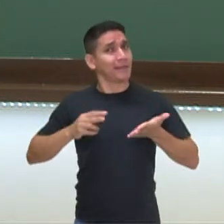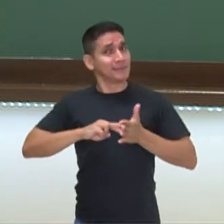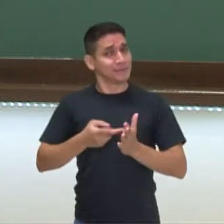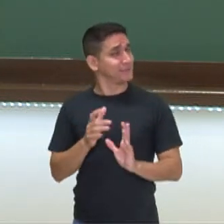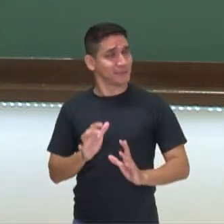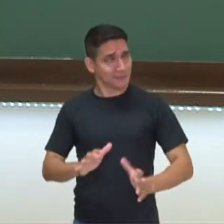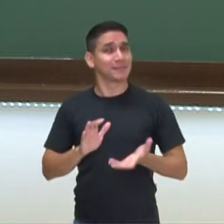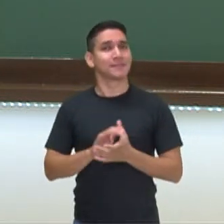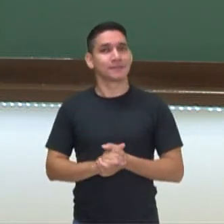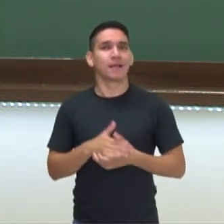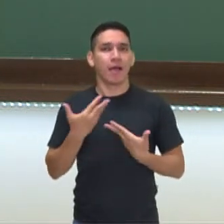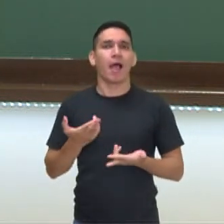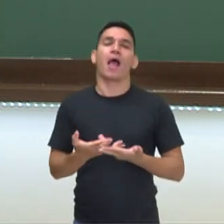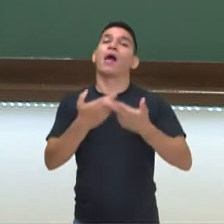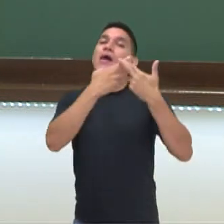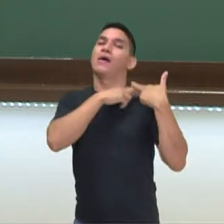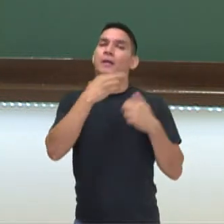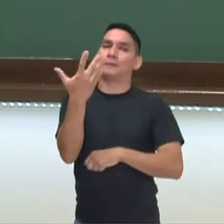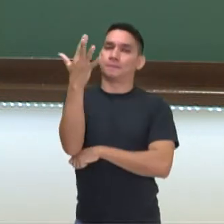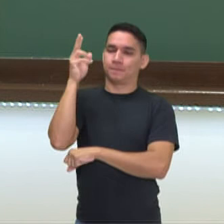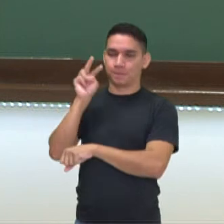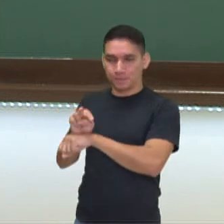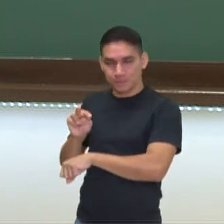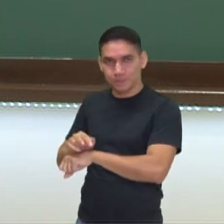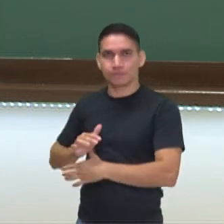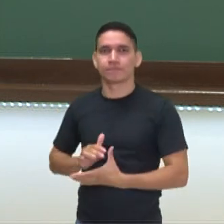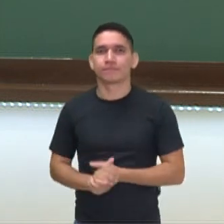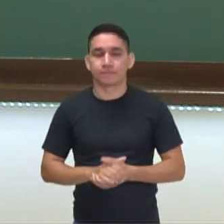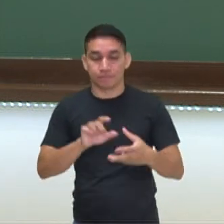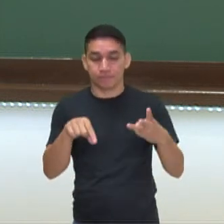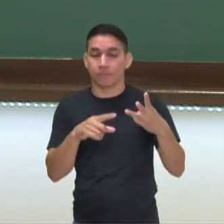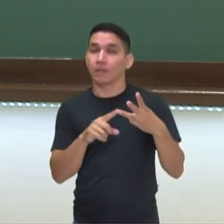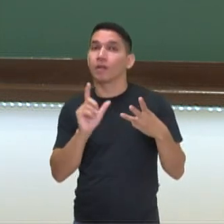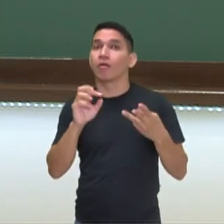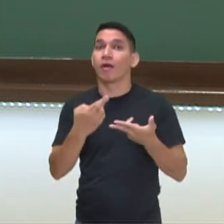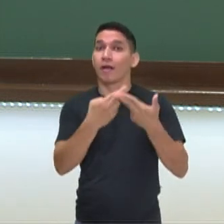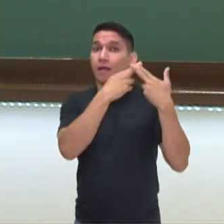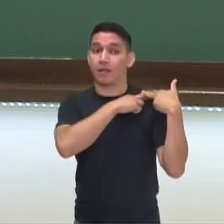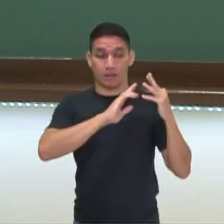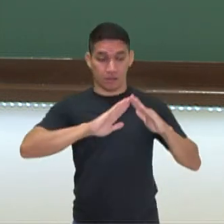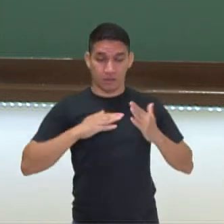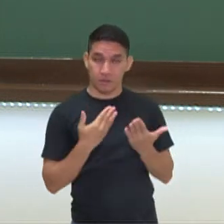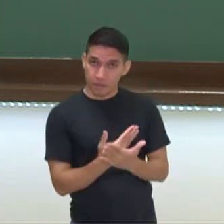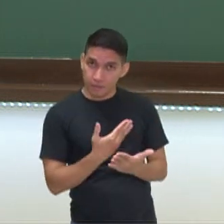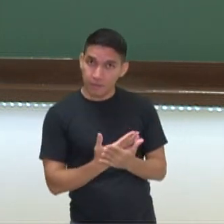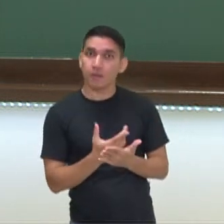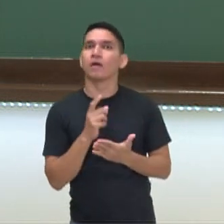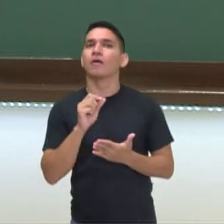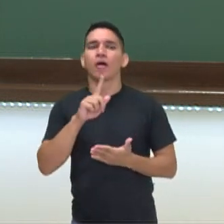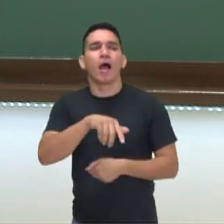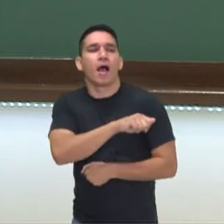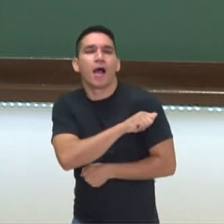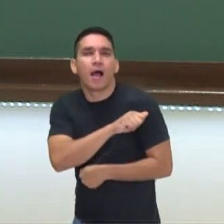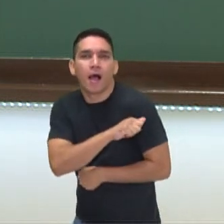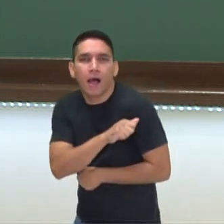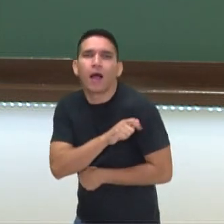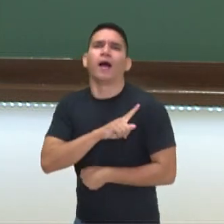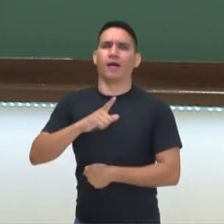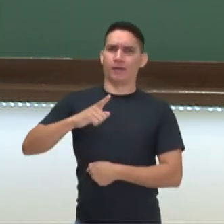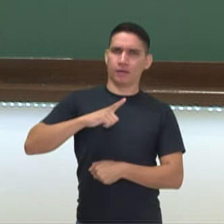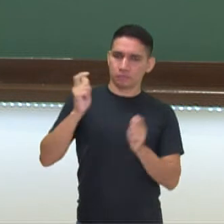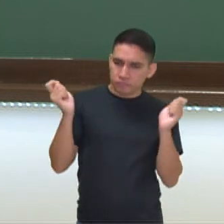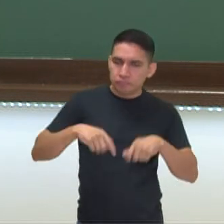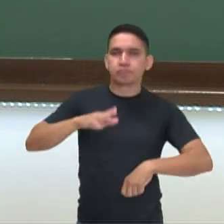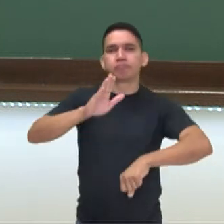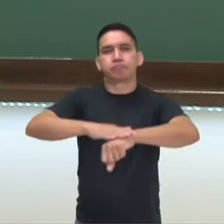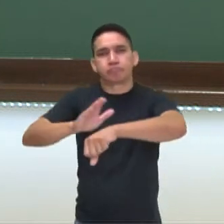Essa responsabilidade que a gente tem com o meio ambiente. Responsabilidade escolar, né? Os alunos responsáveis pelas